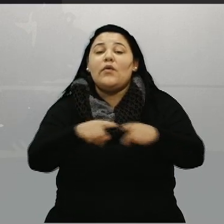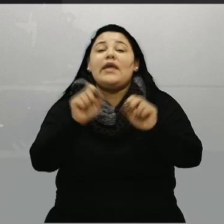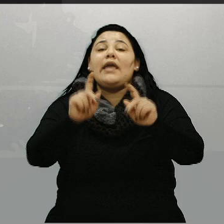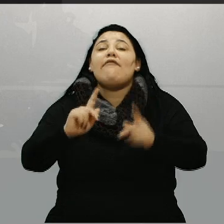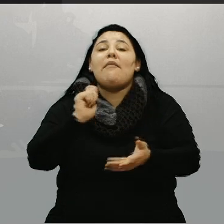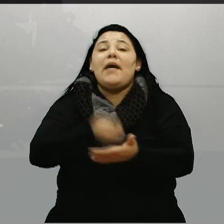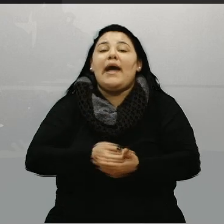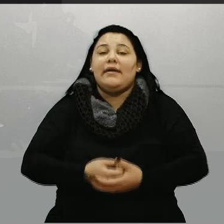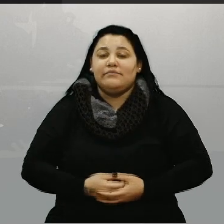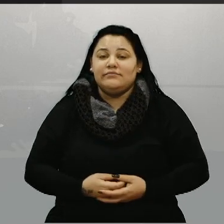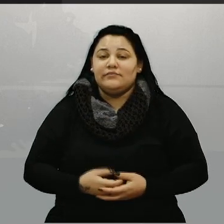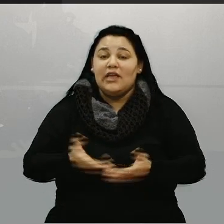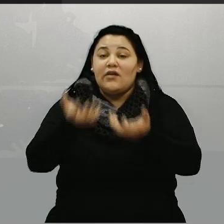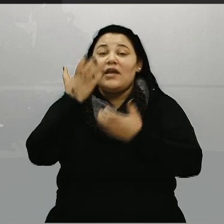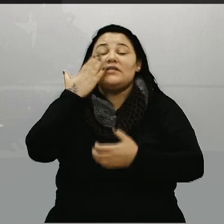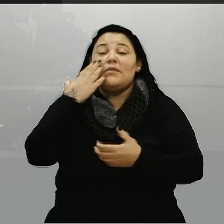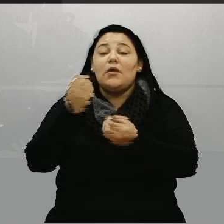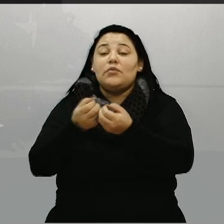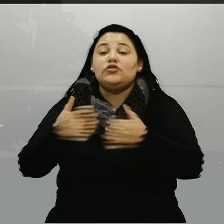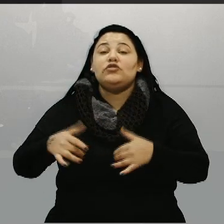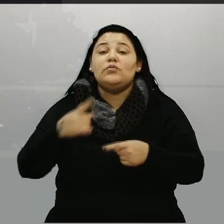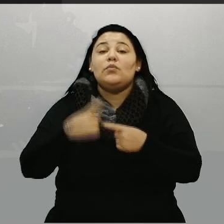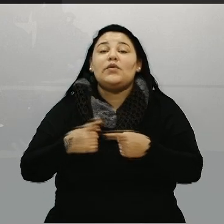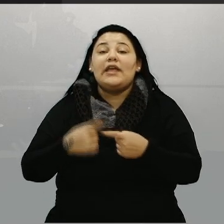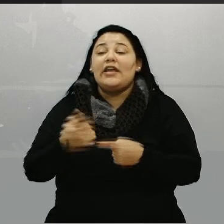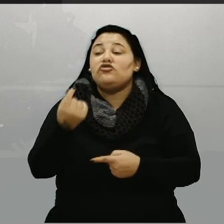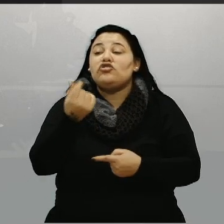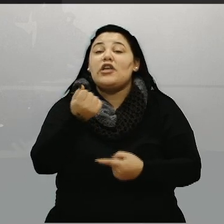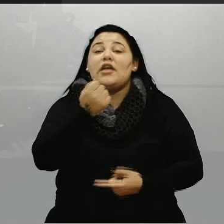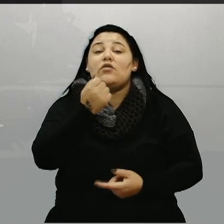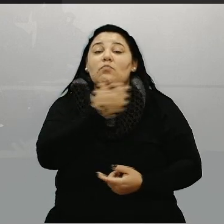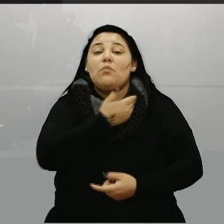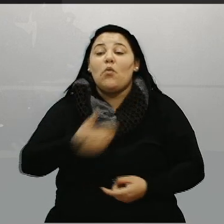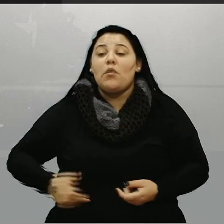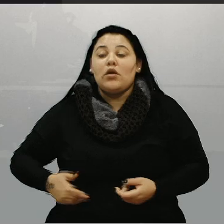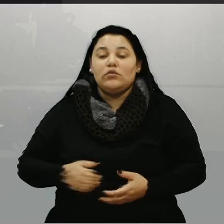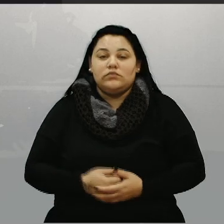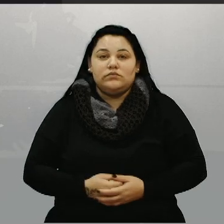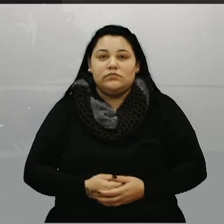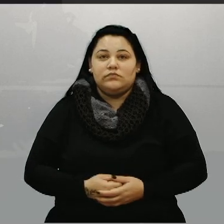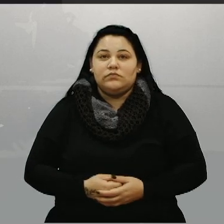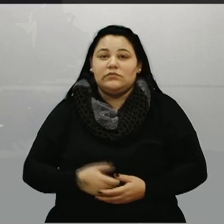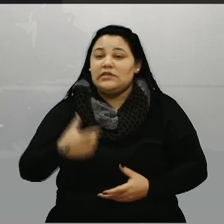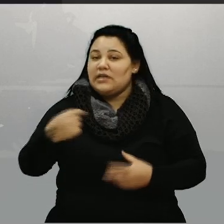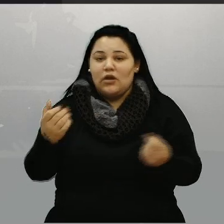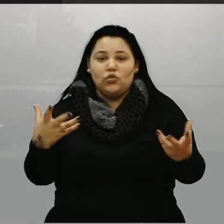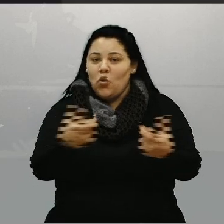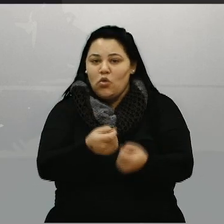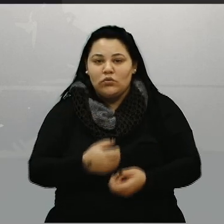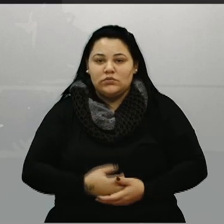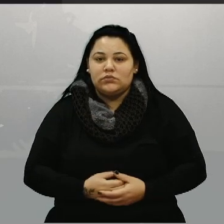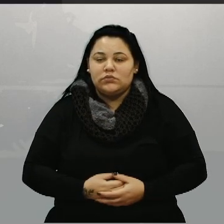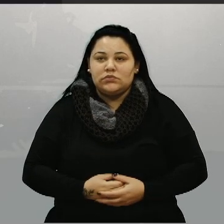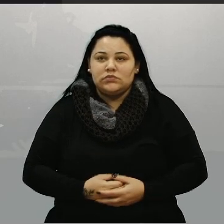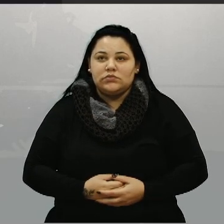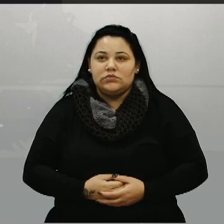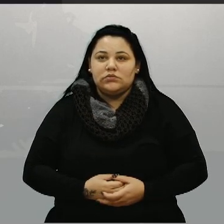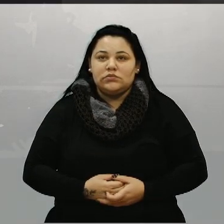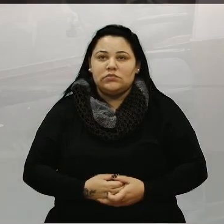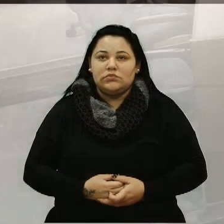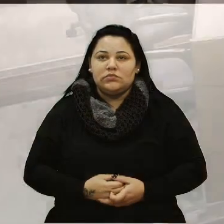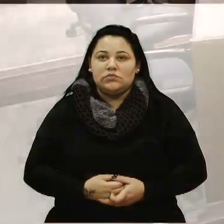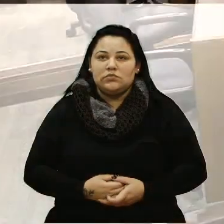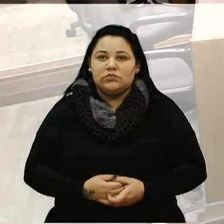Eu quero saber aquele prejuízo, porque é dinheiro público. É dinheiro público, foi embora tudo. Sua parte, vereadora. Eu quero